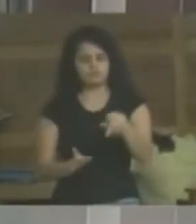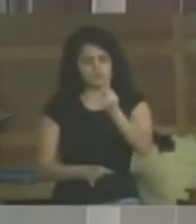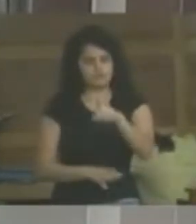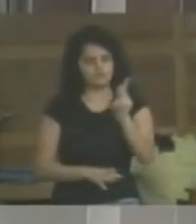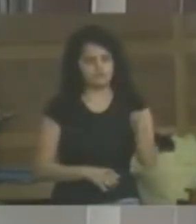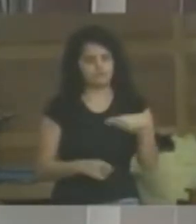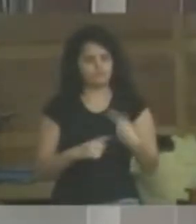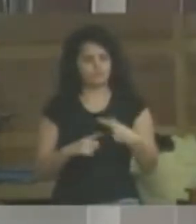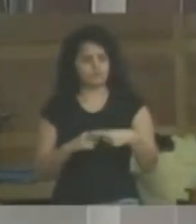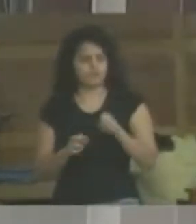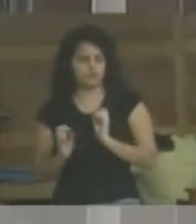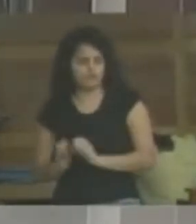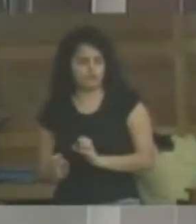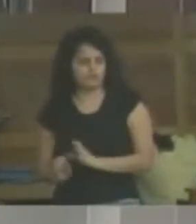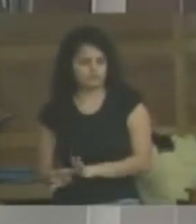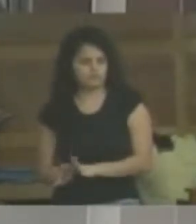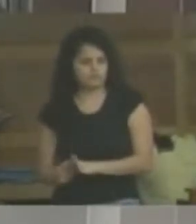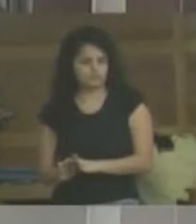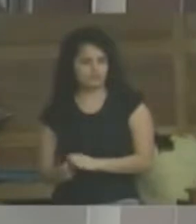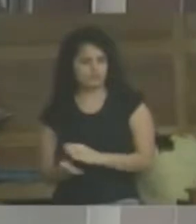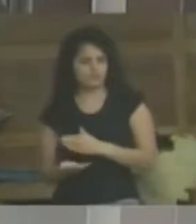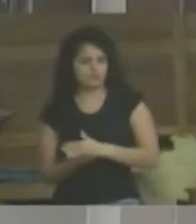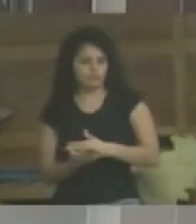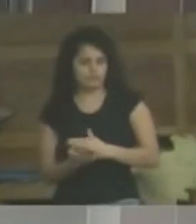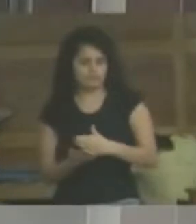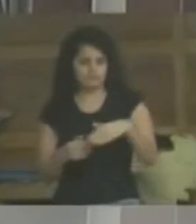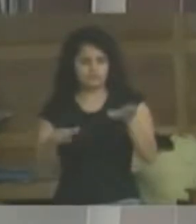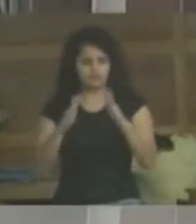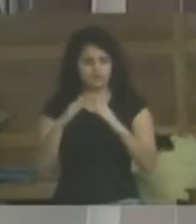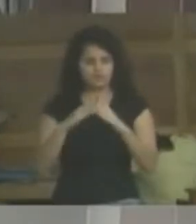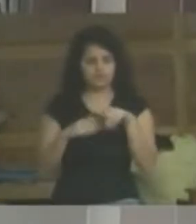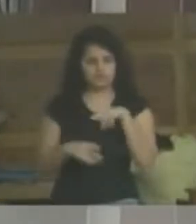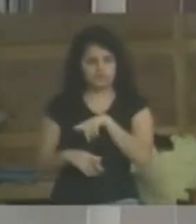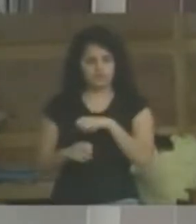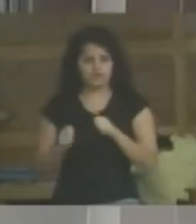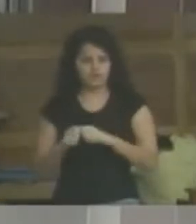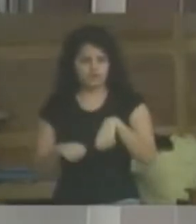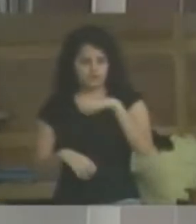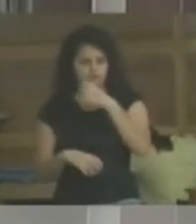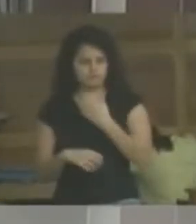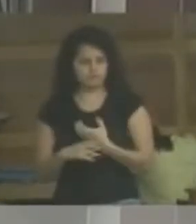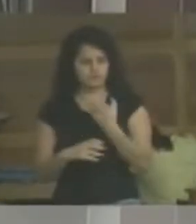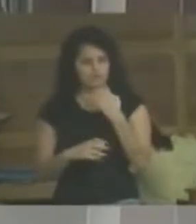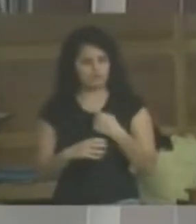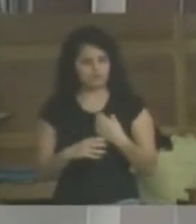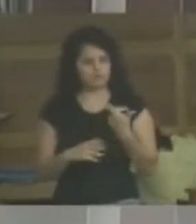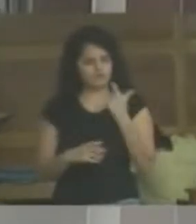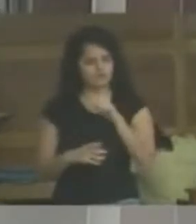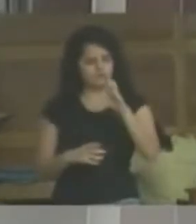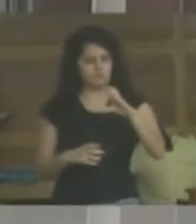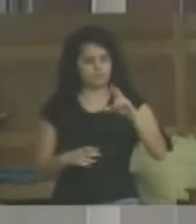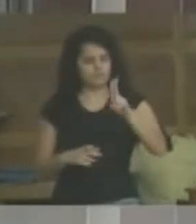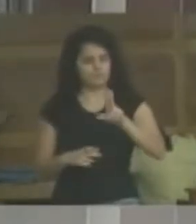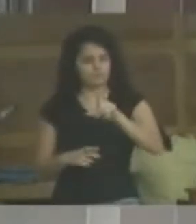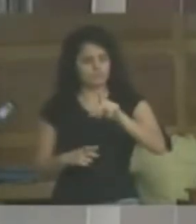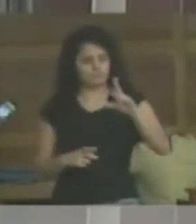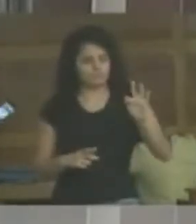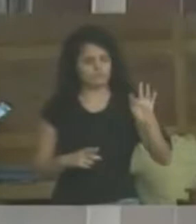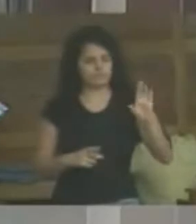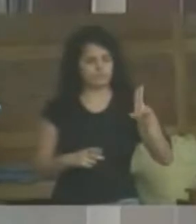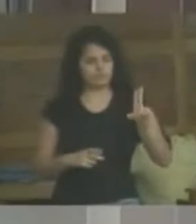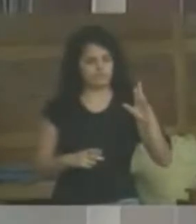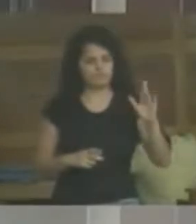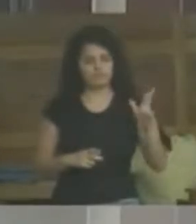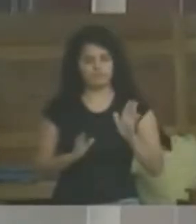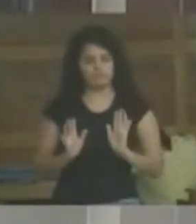porque educação se leva de casa. Lá se forma caráter e ganha cultura, mas para isso vocês têm que ter